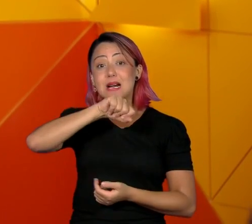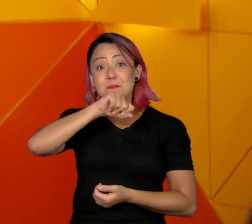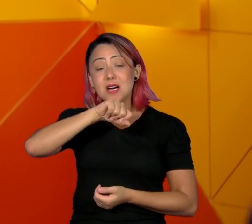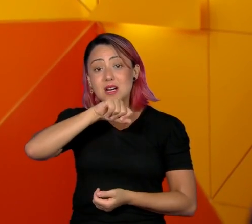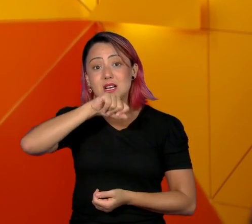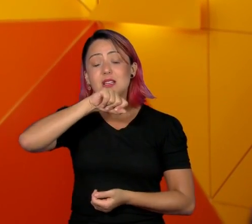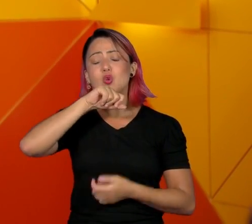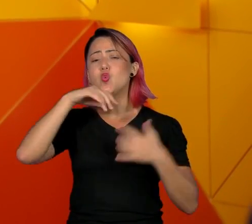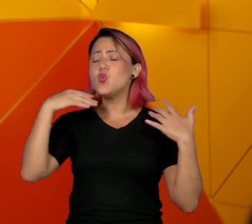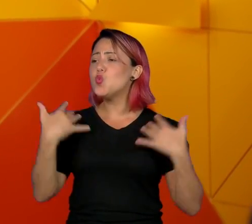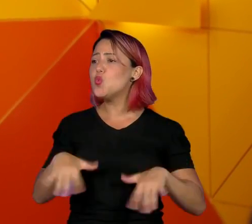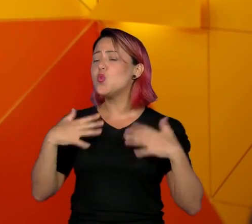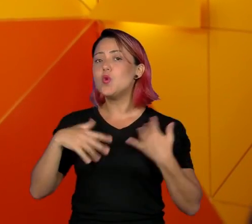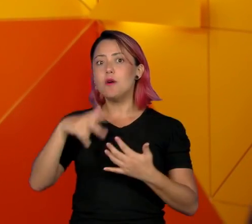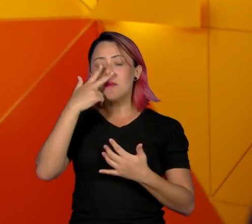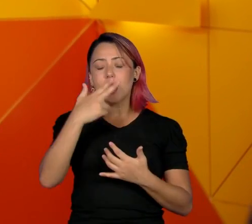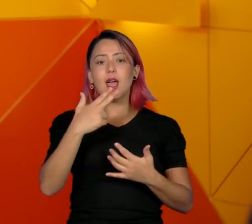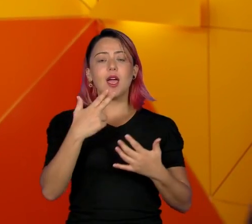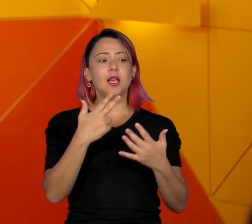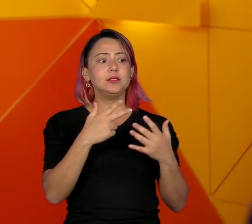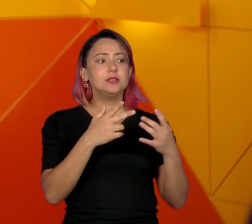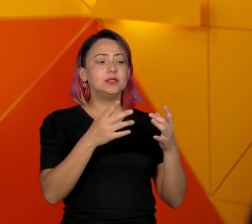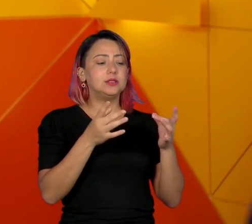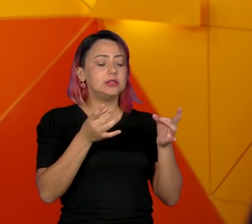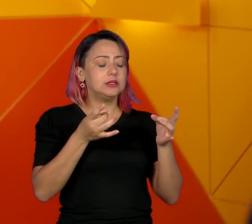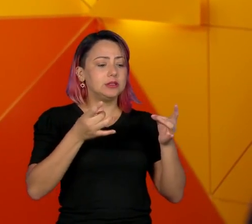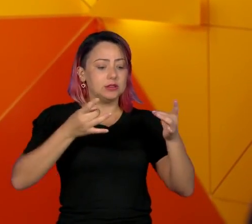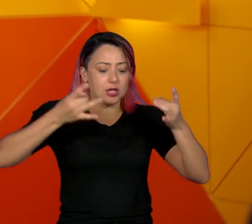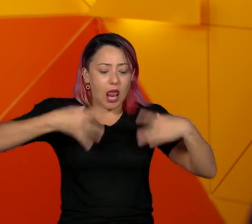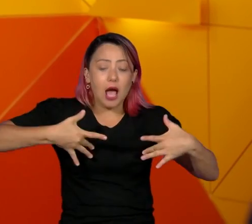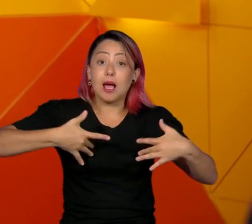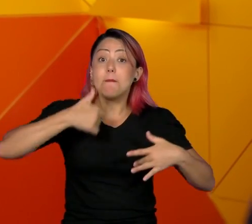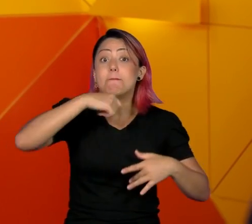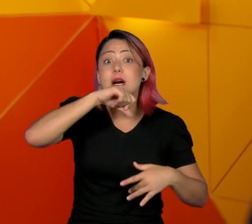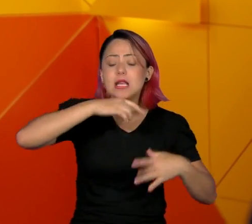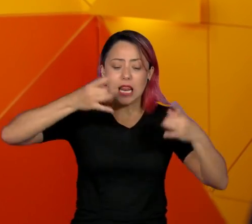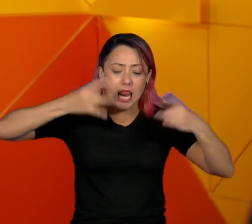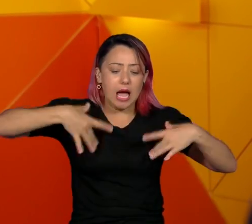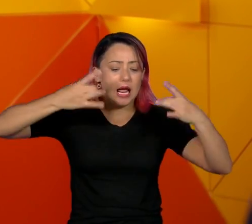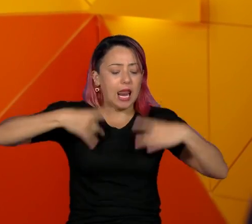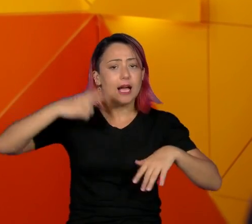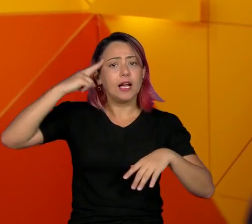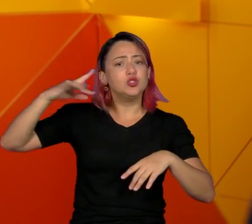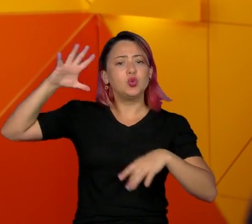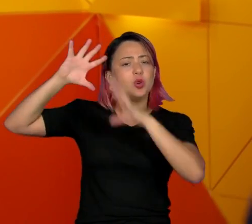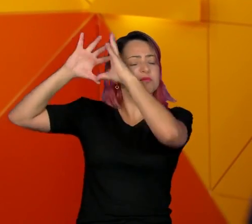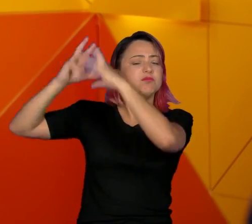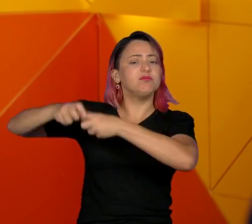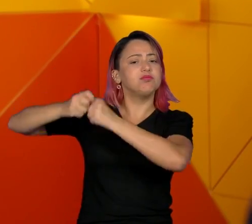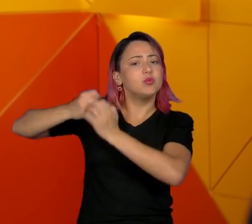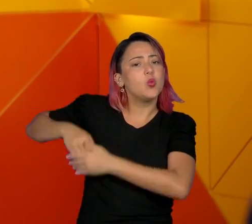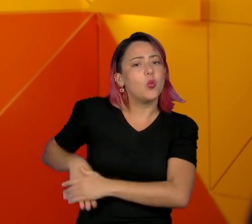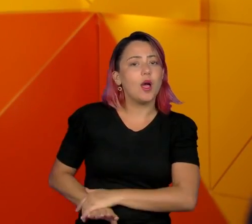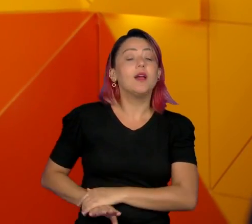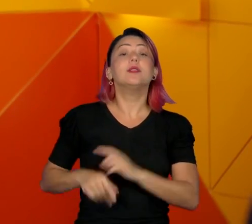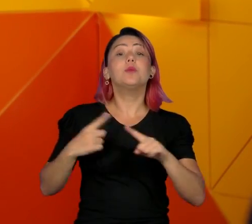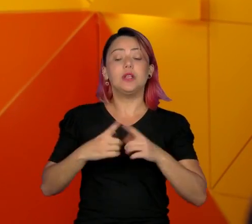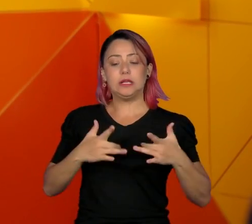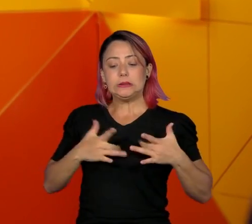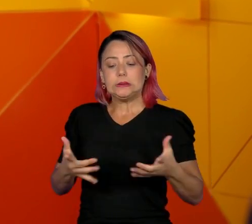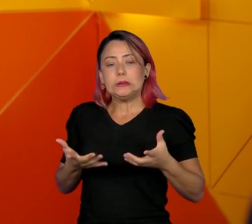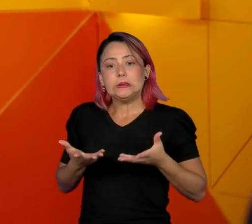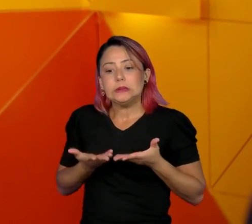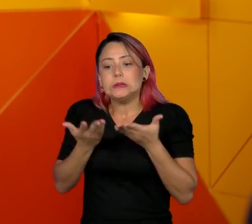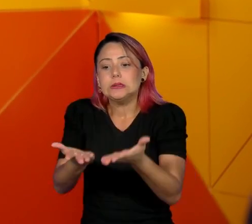mães abrindo mão de próprios sonhos para que os filhos consigam realizar os seus sonhos. E isso é